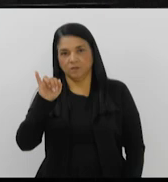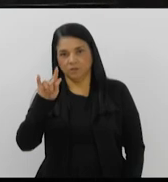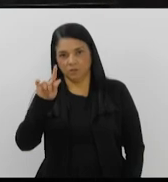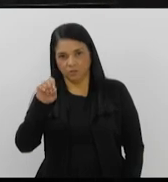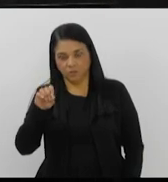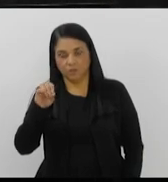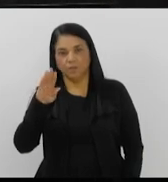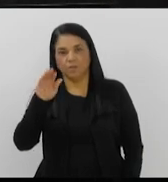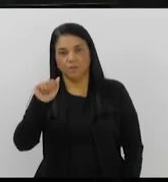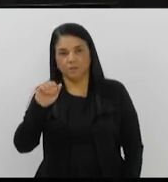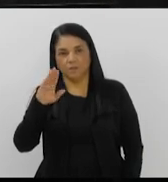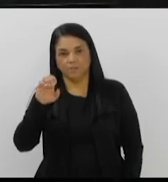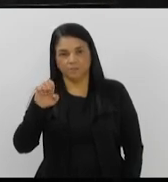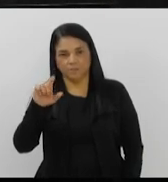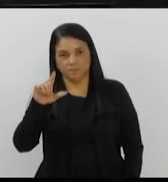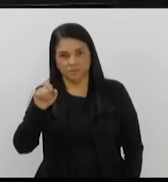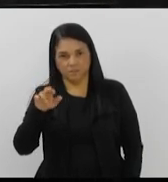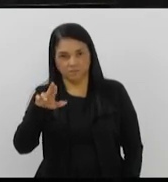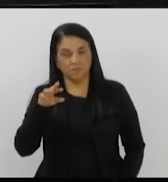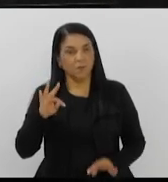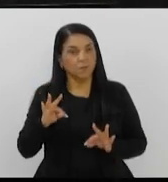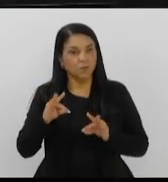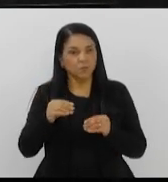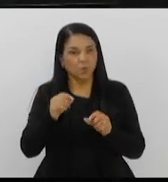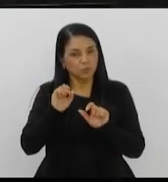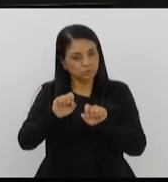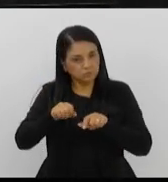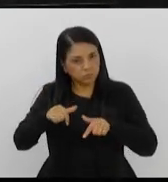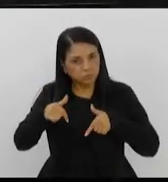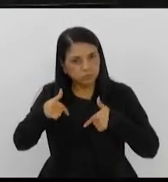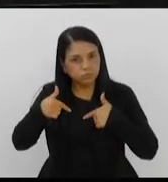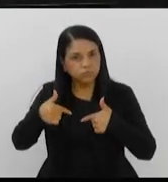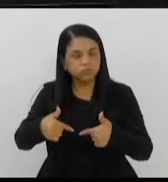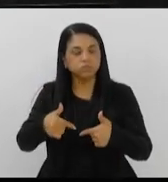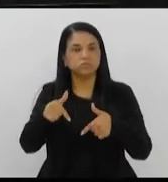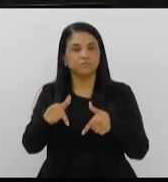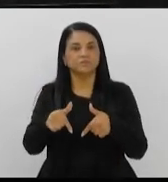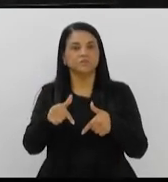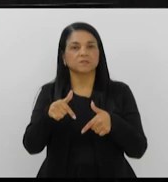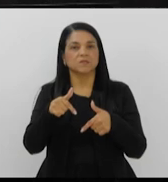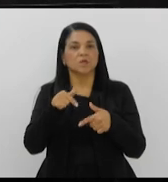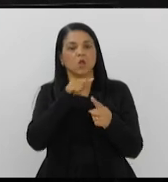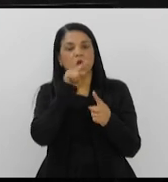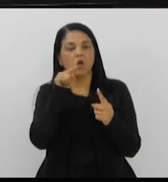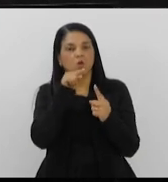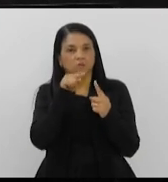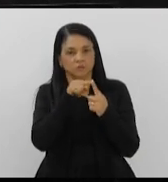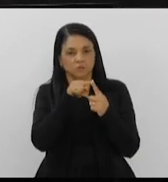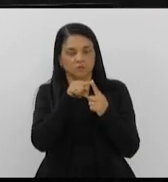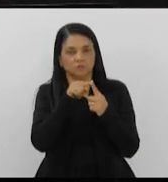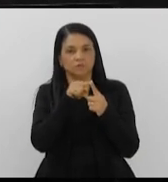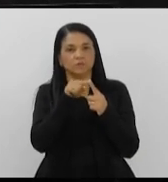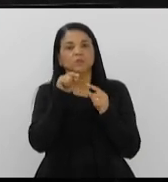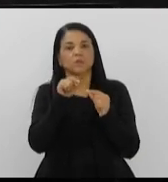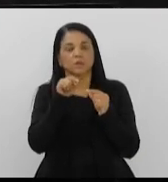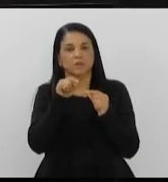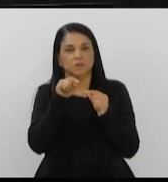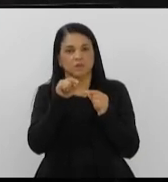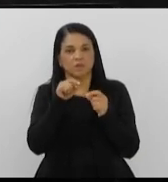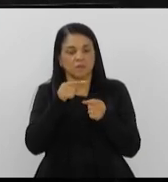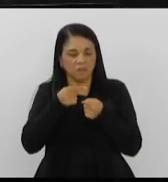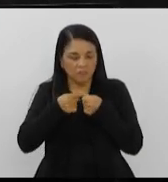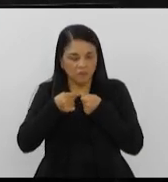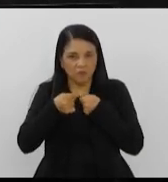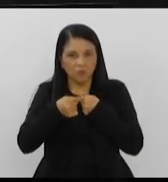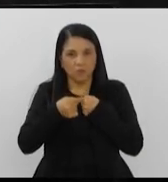empenho que nós, deputados, que realmente têm a intenção de querer ver o interior mais